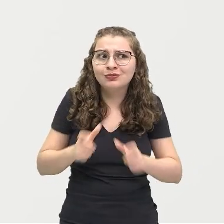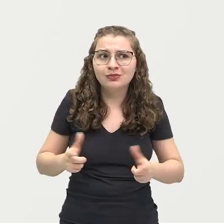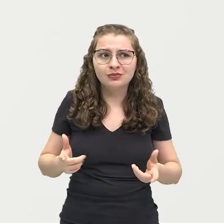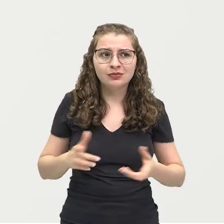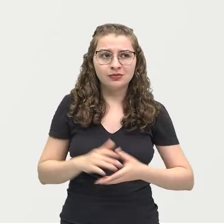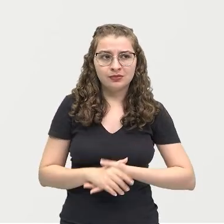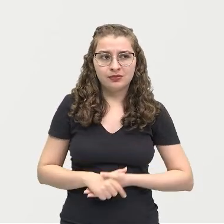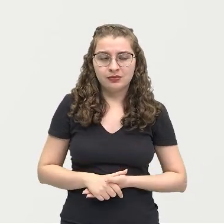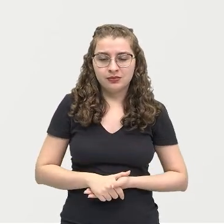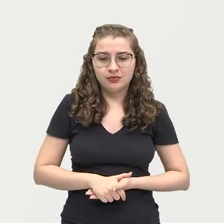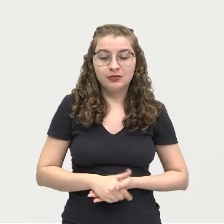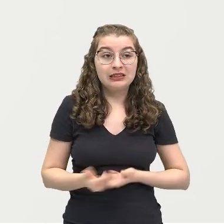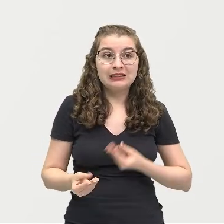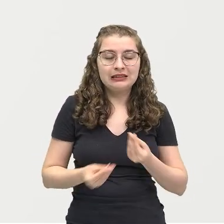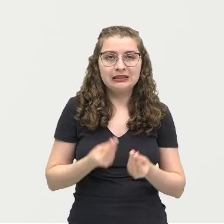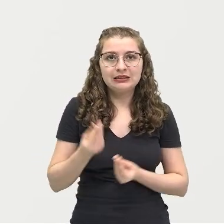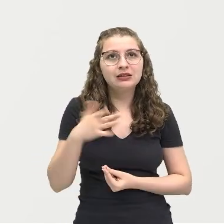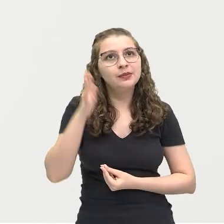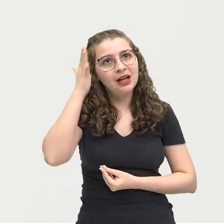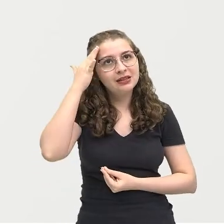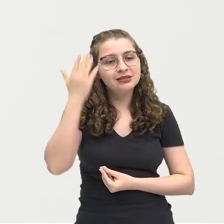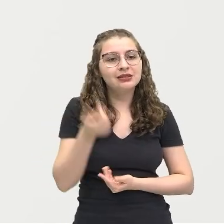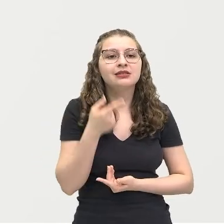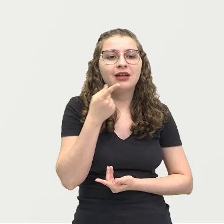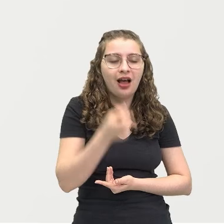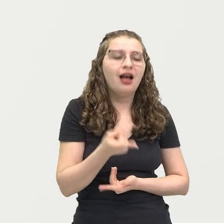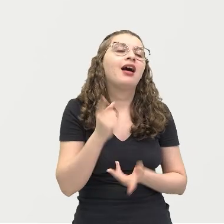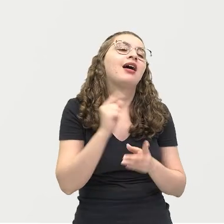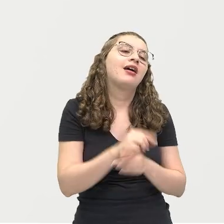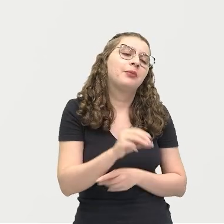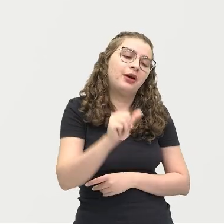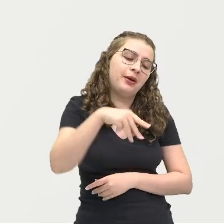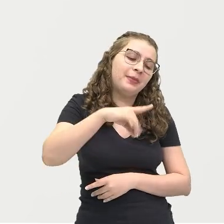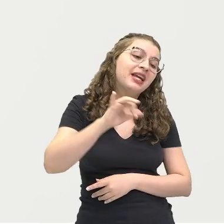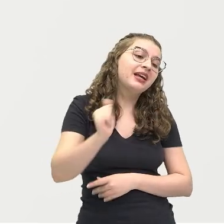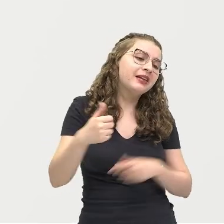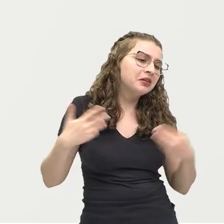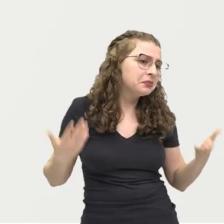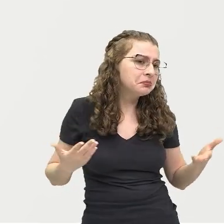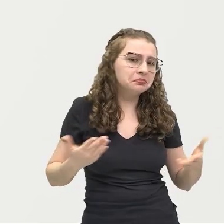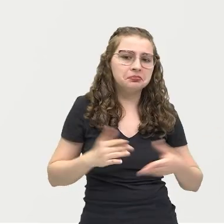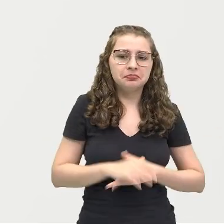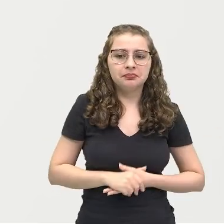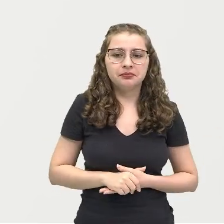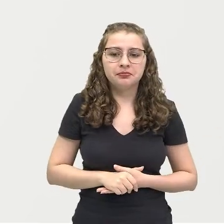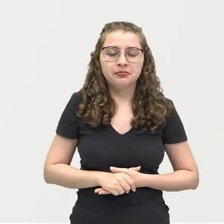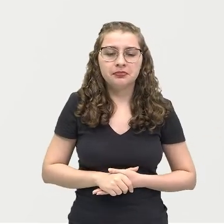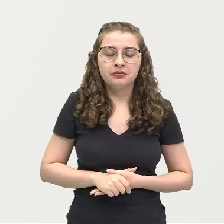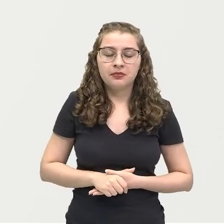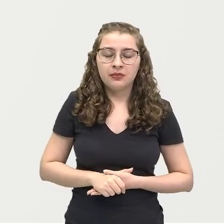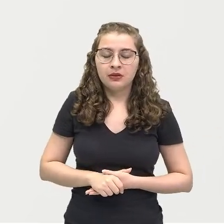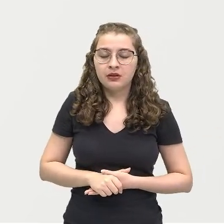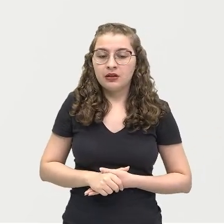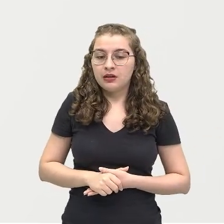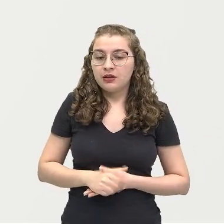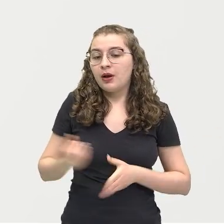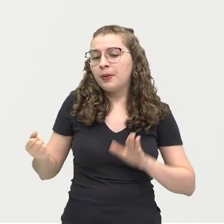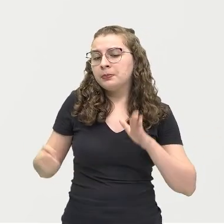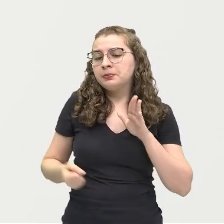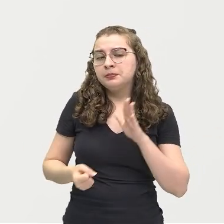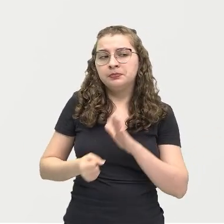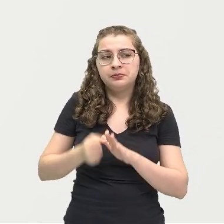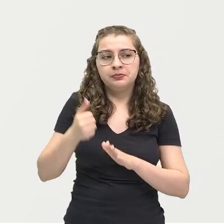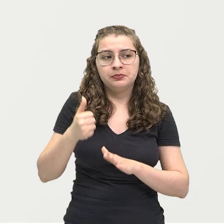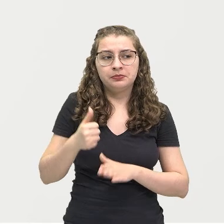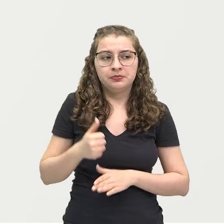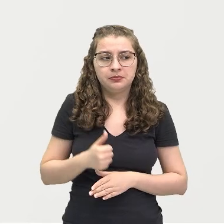amidas? Como é que a gente sabe onde encontrar as amidas? A primeira amida, na verdade, o primeiro